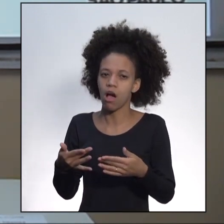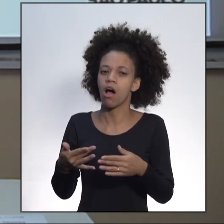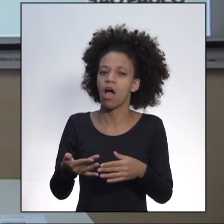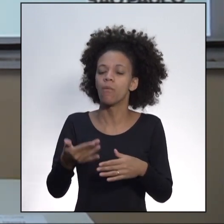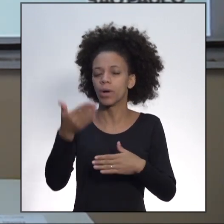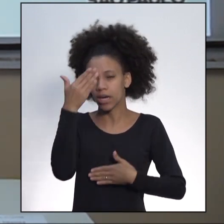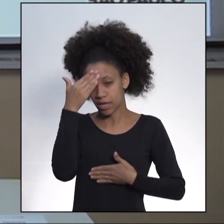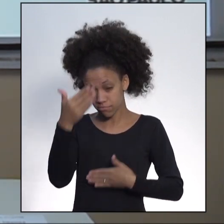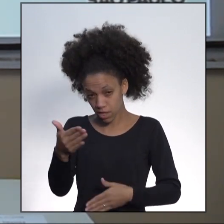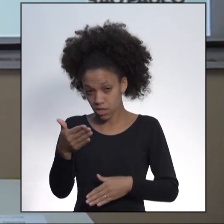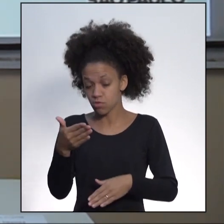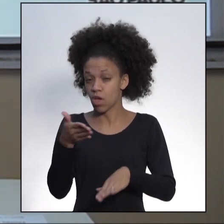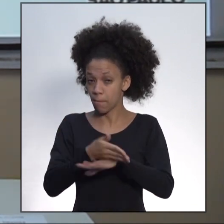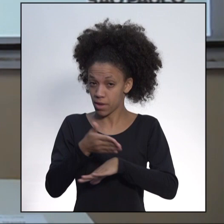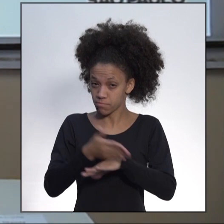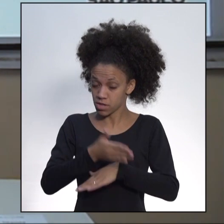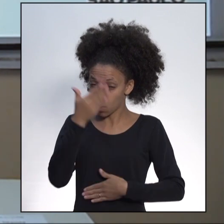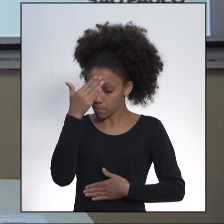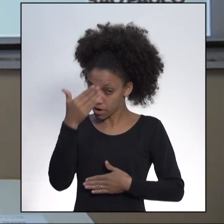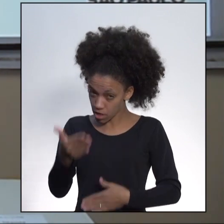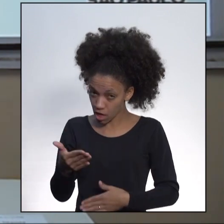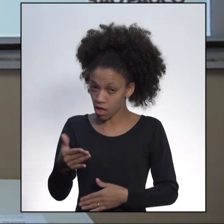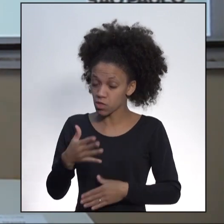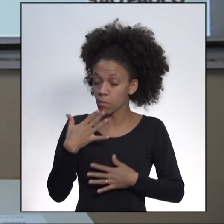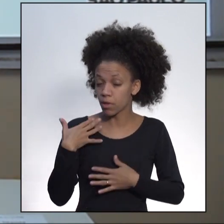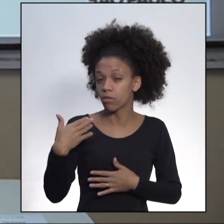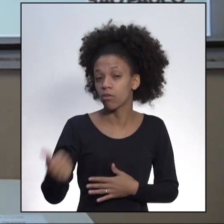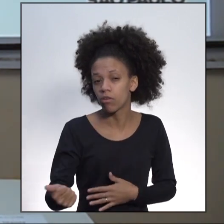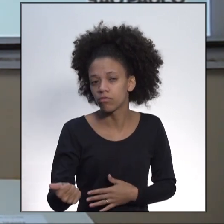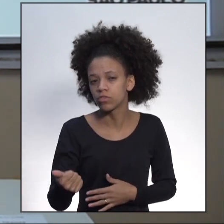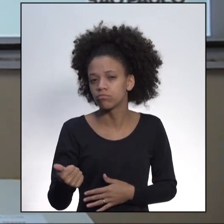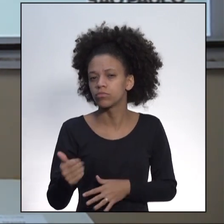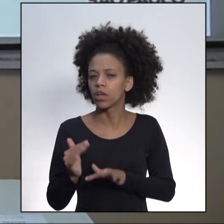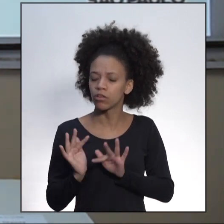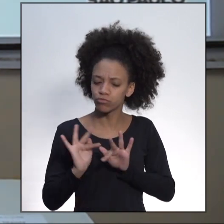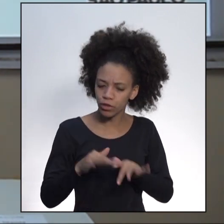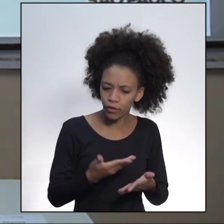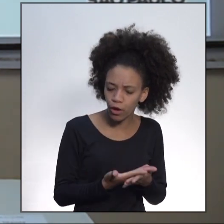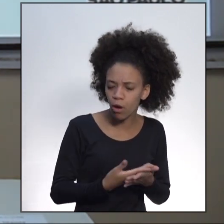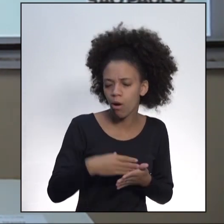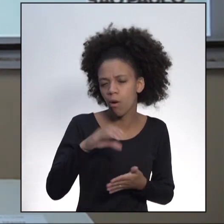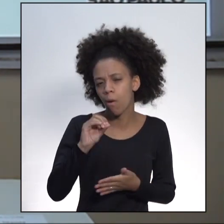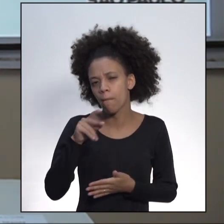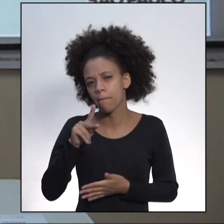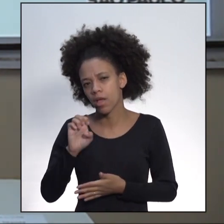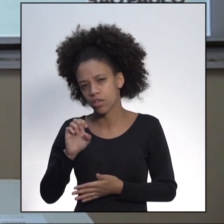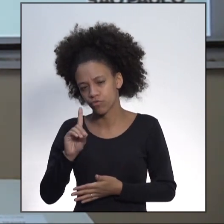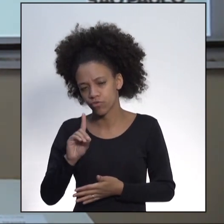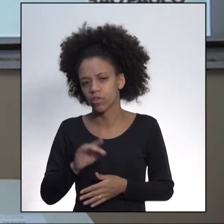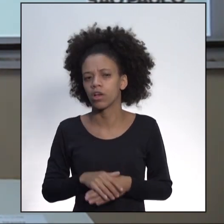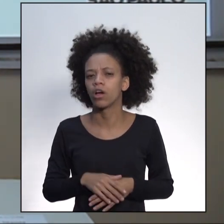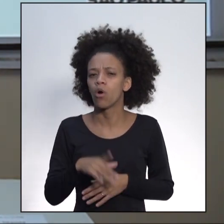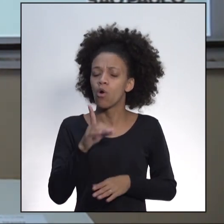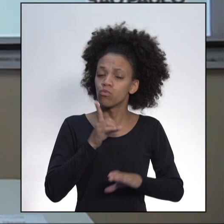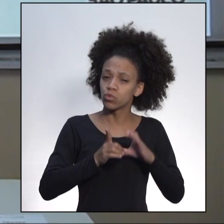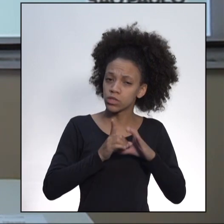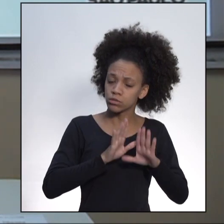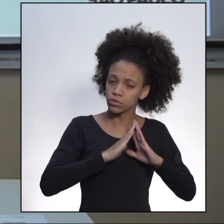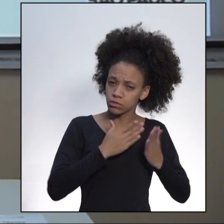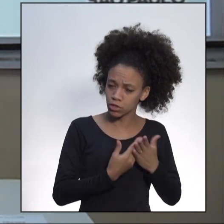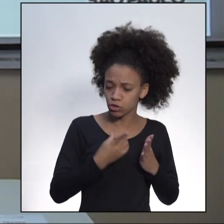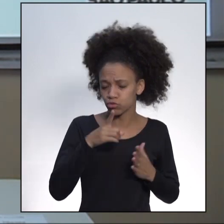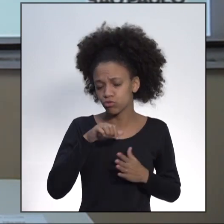minha participação, obrigada pelo convite feito pela Coped, agradeço o diretor da minha escola,